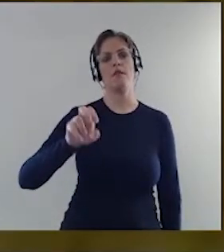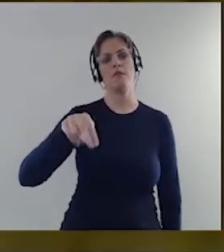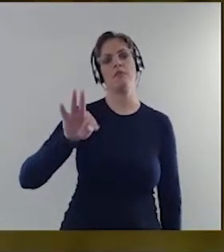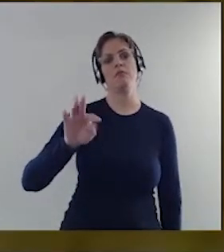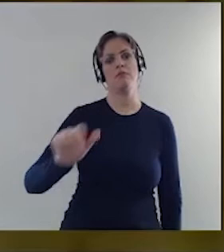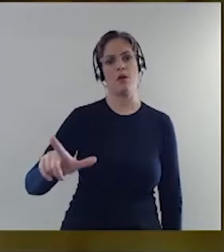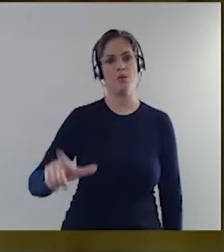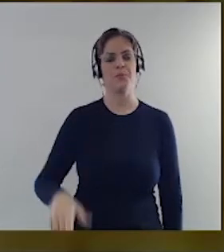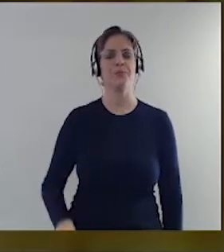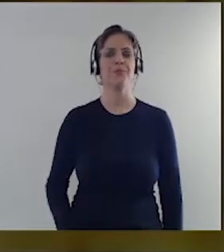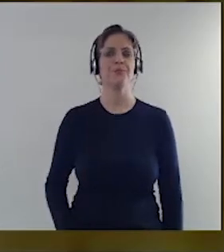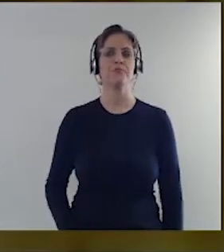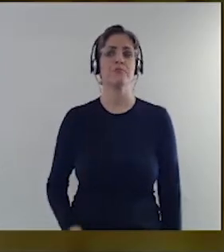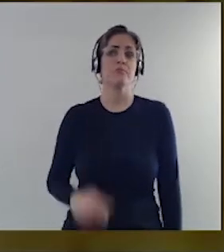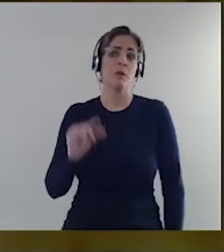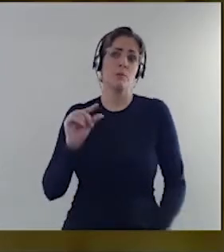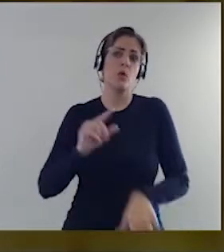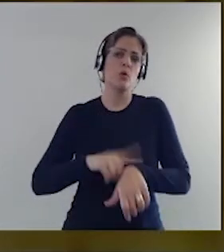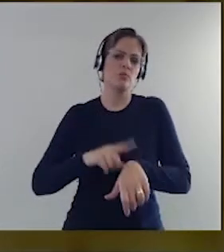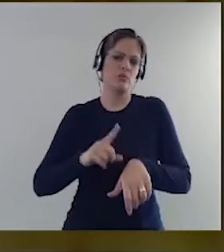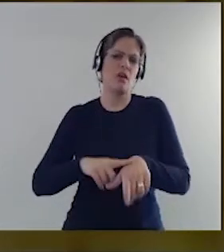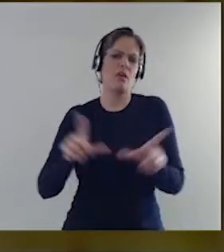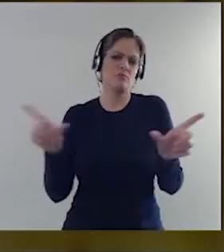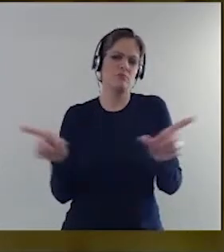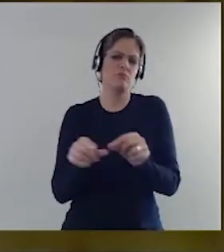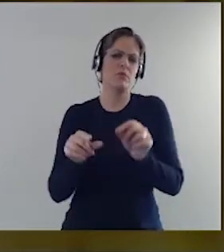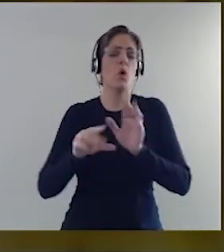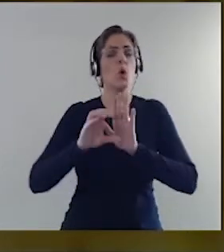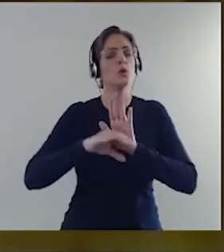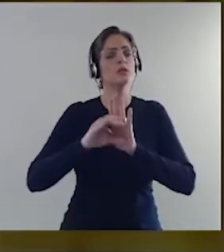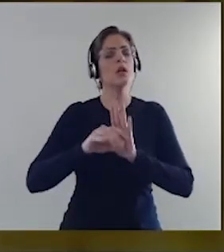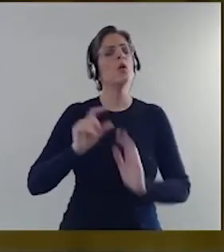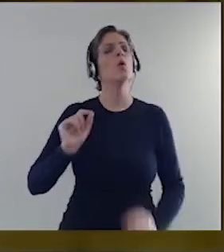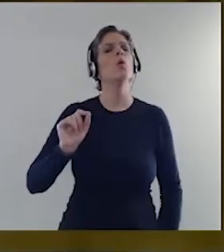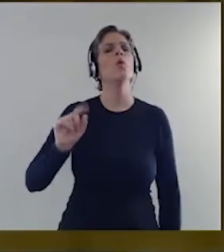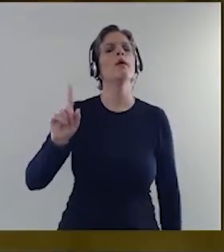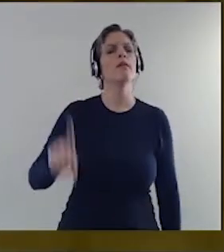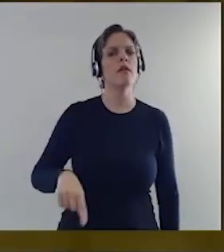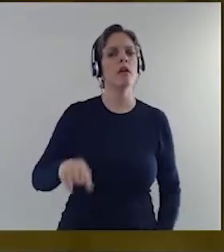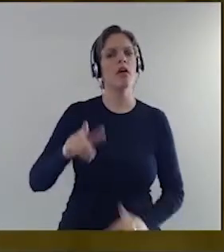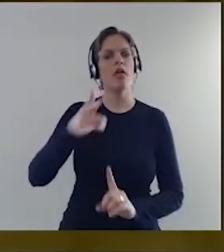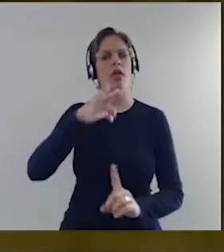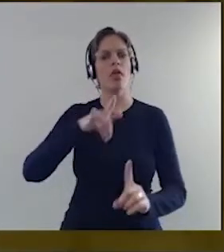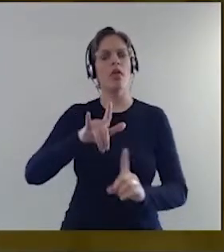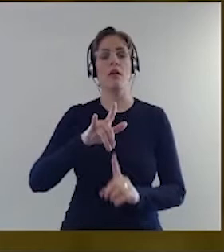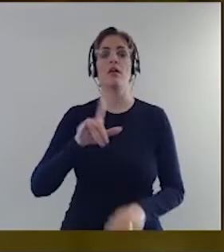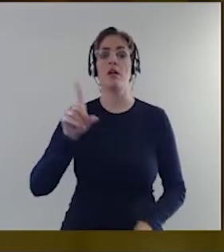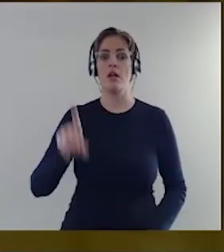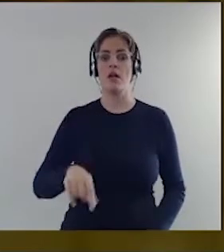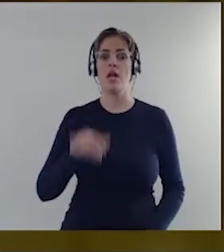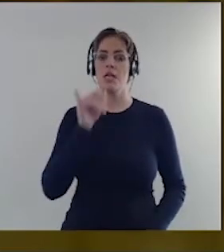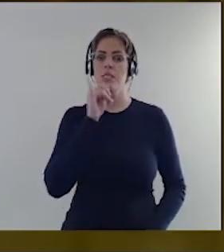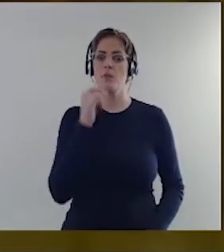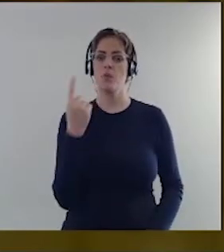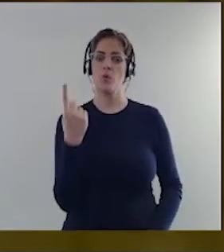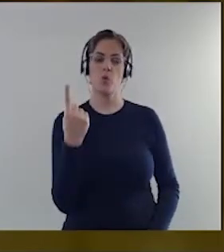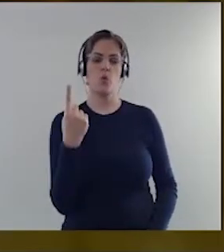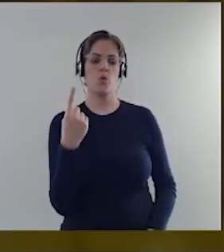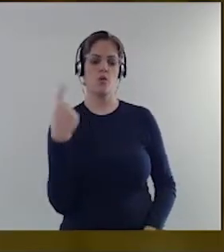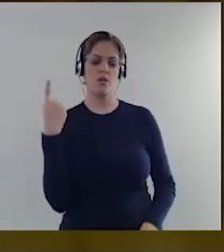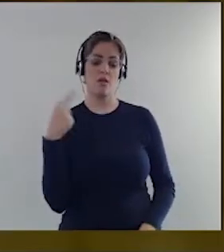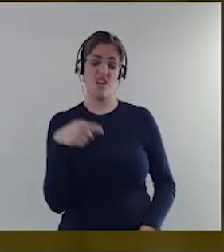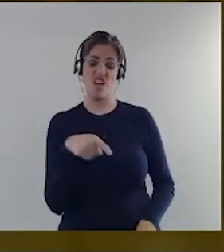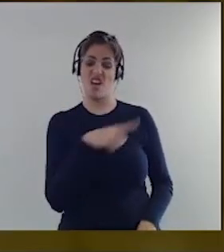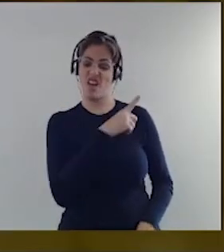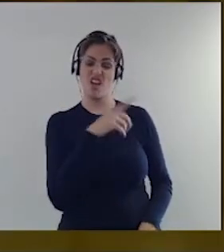ser conceituada simplificadamente como uma campanha de desqualificação do outro